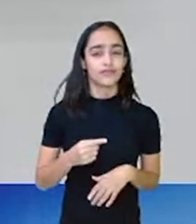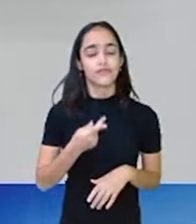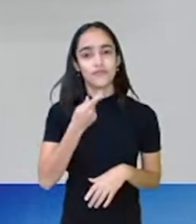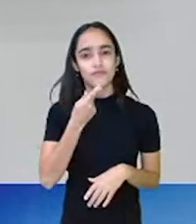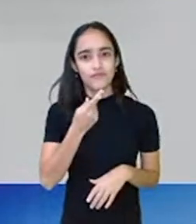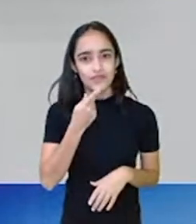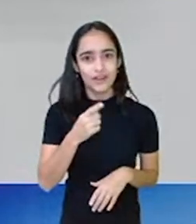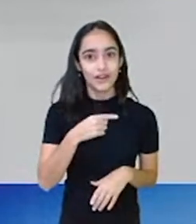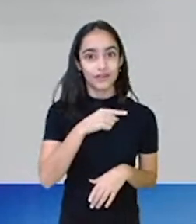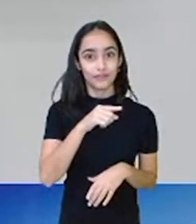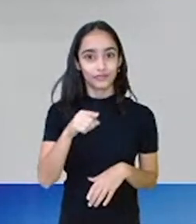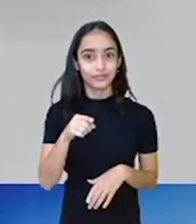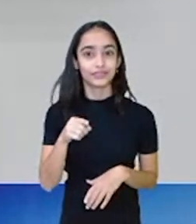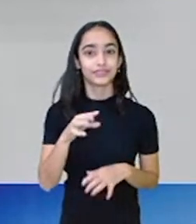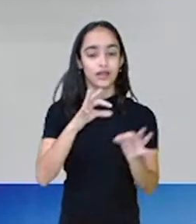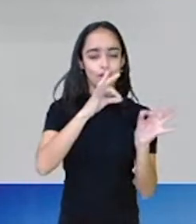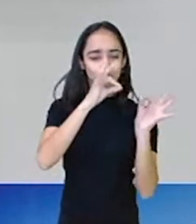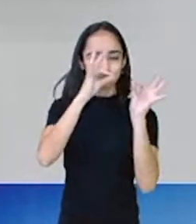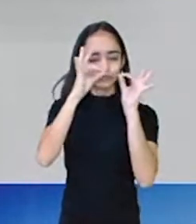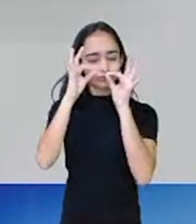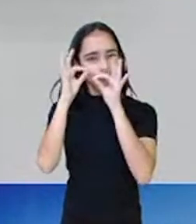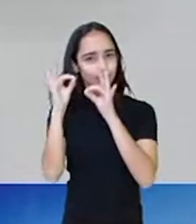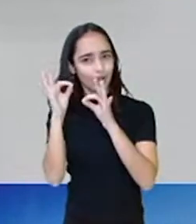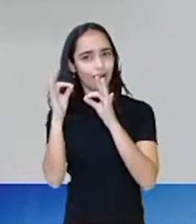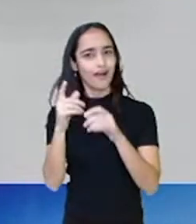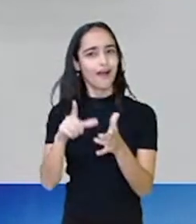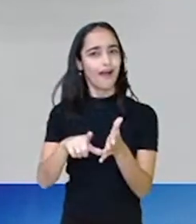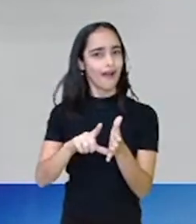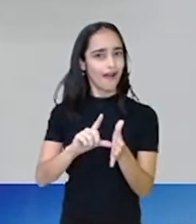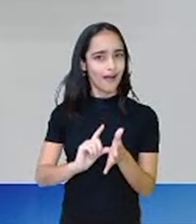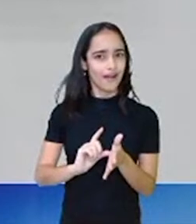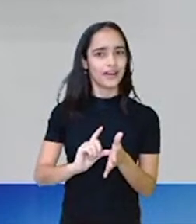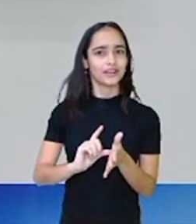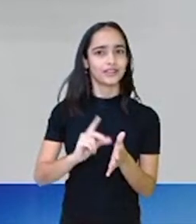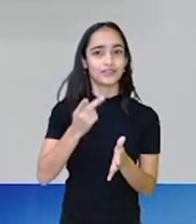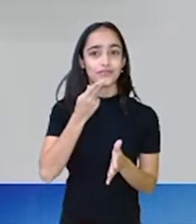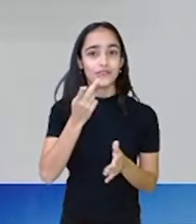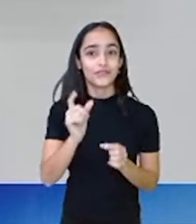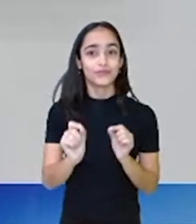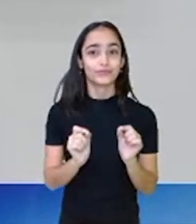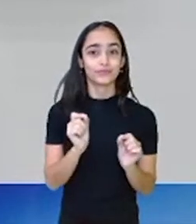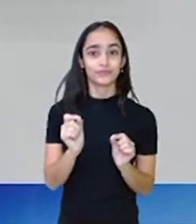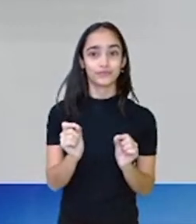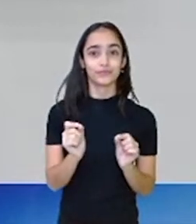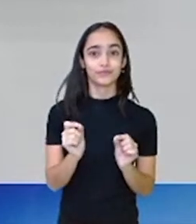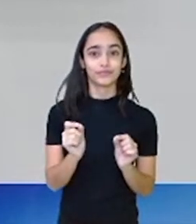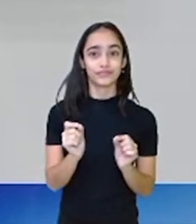nossa vinheta, chamamos assim, que fala faz uma